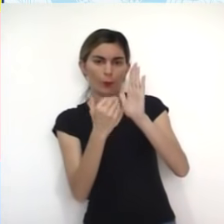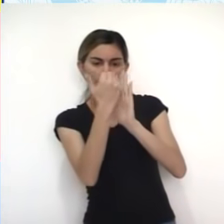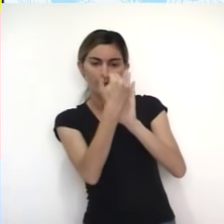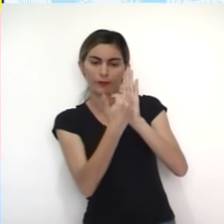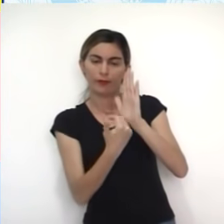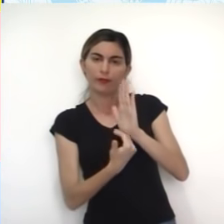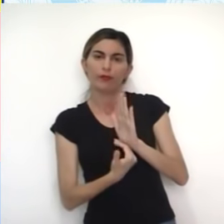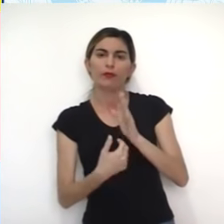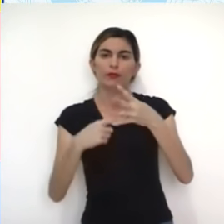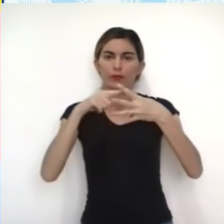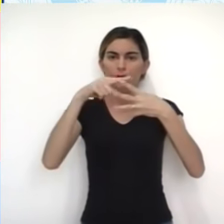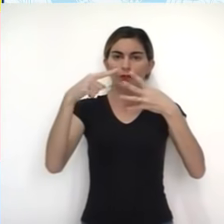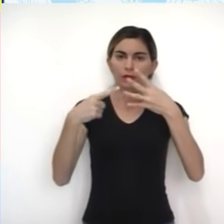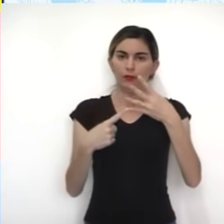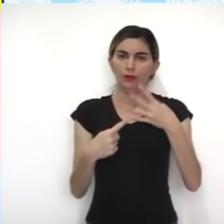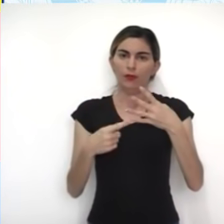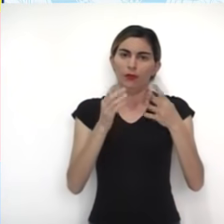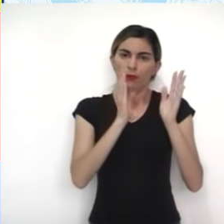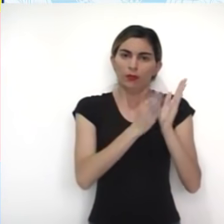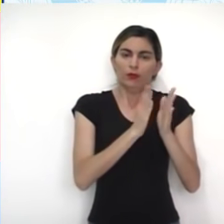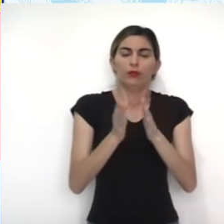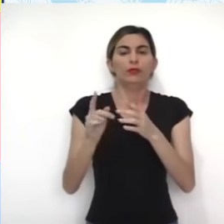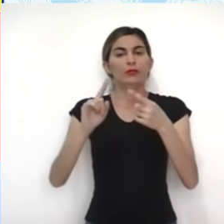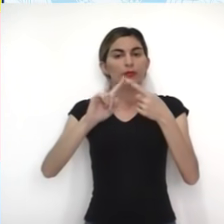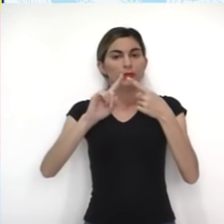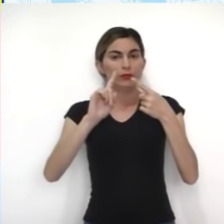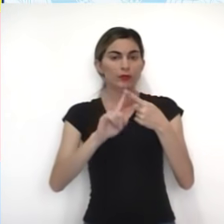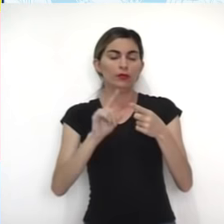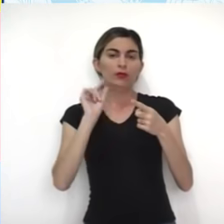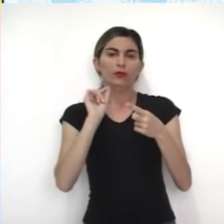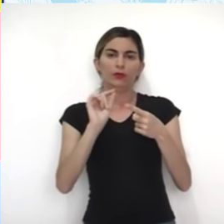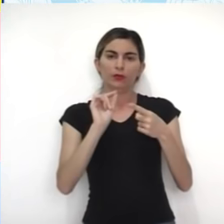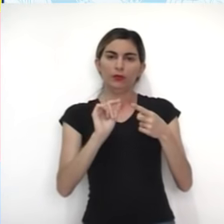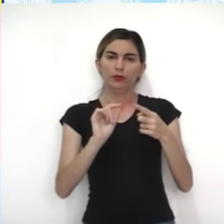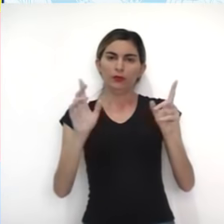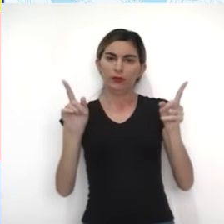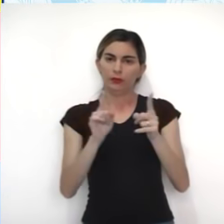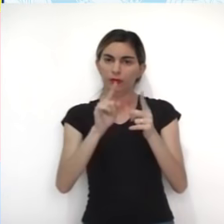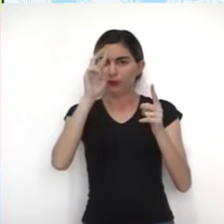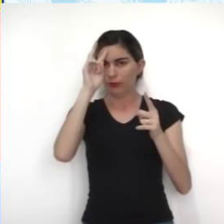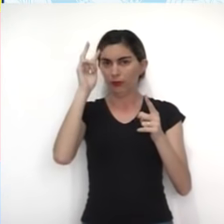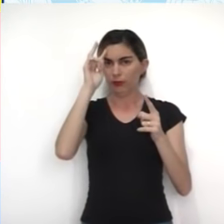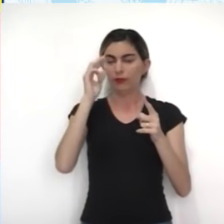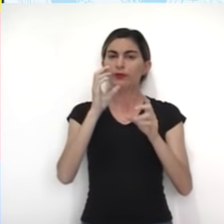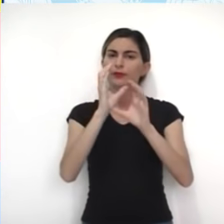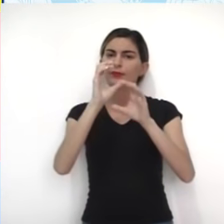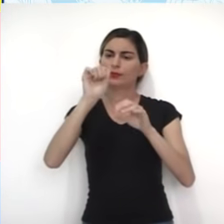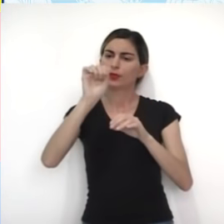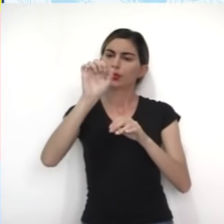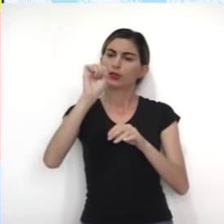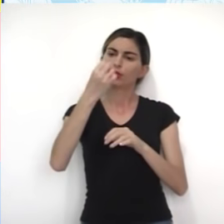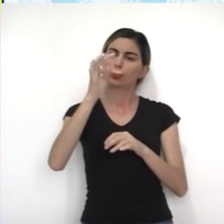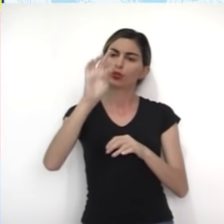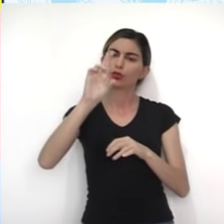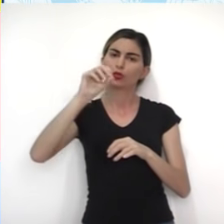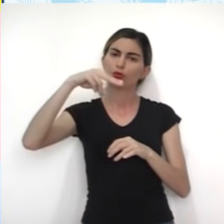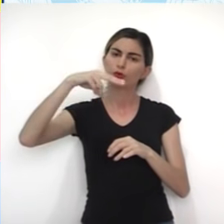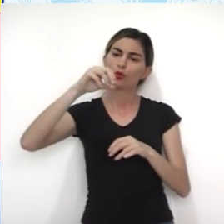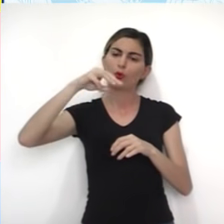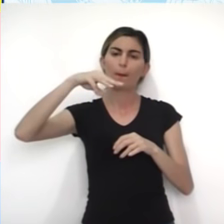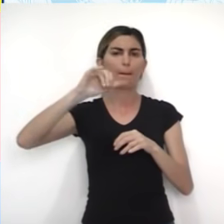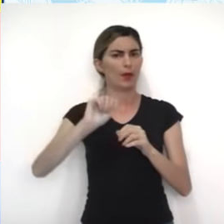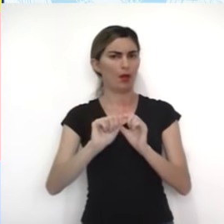neste roteiro vamos realizar quatro paradas a primeira parada será uma breve história da astronomia